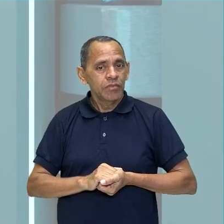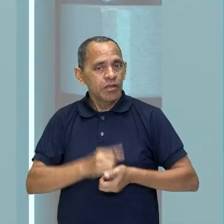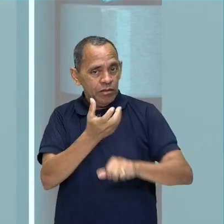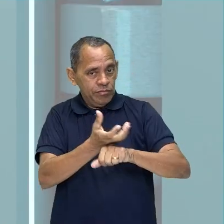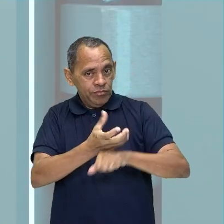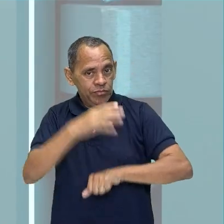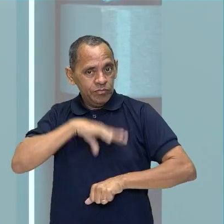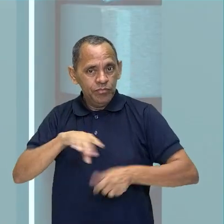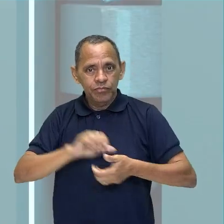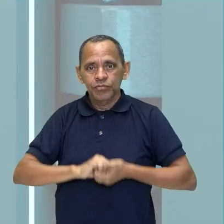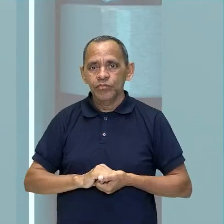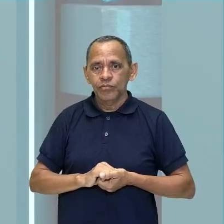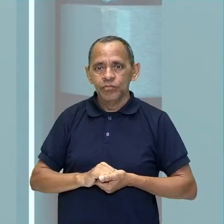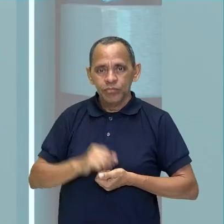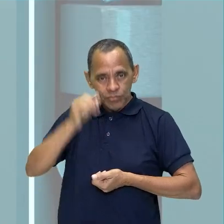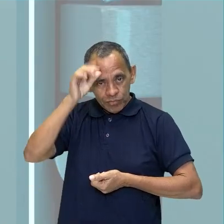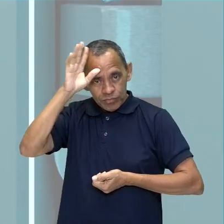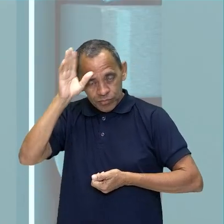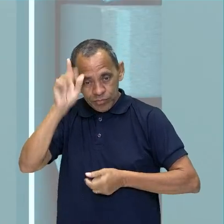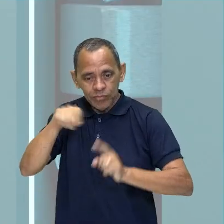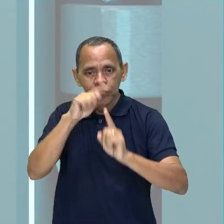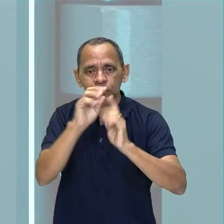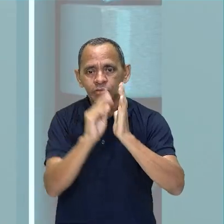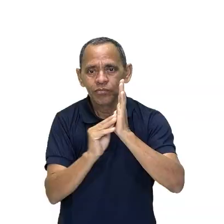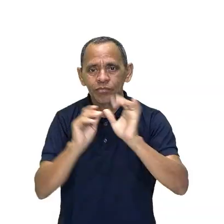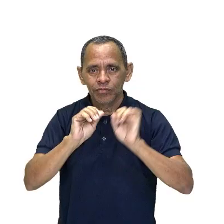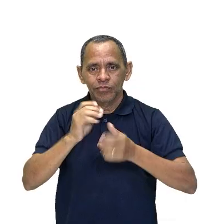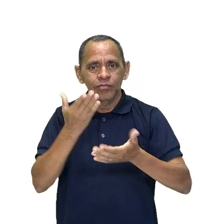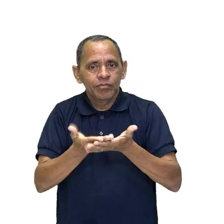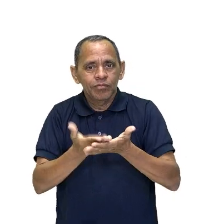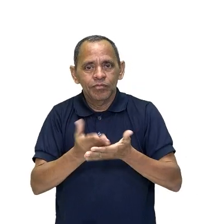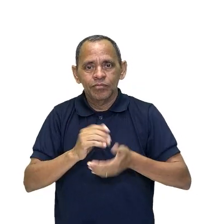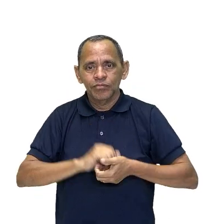Vamos conhecer o objeto de conhecimento desta aula.